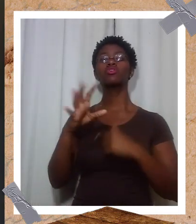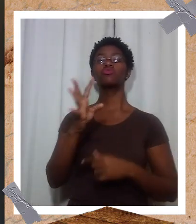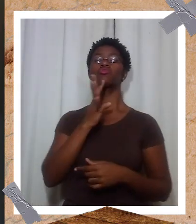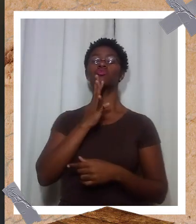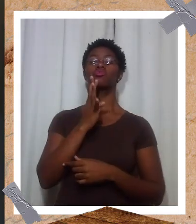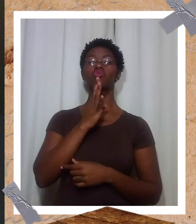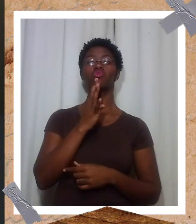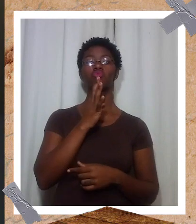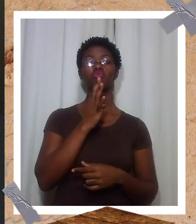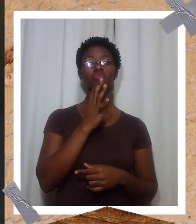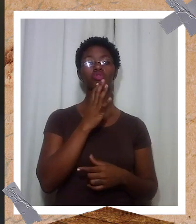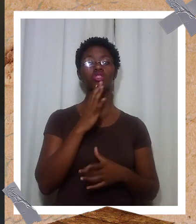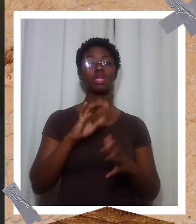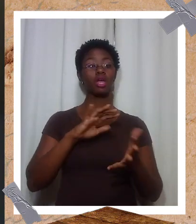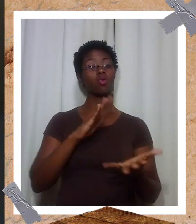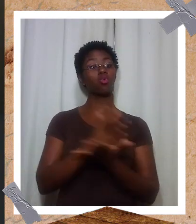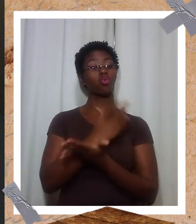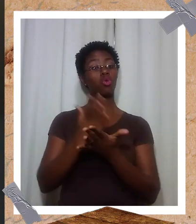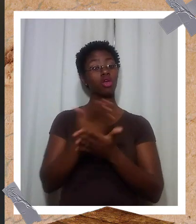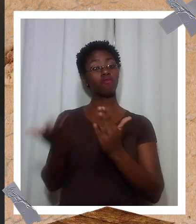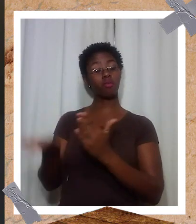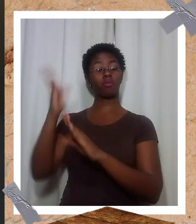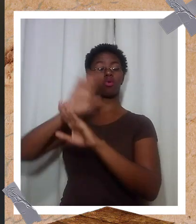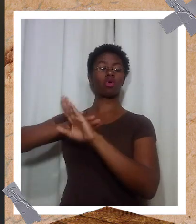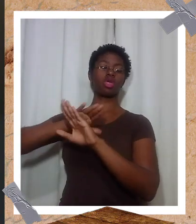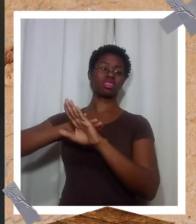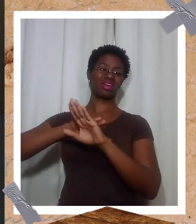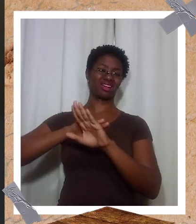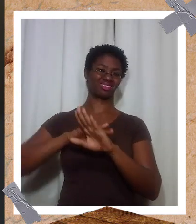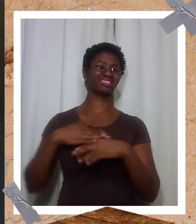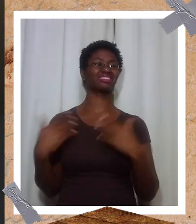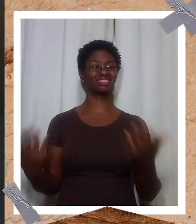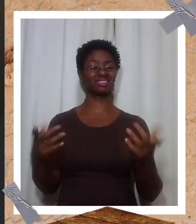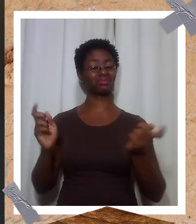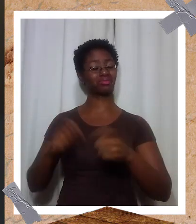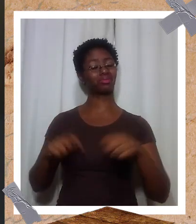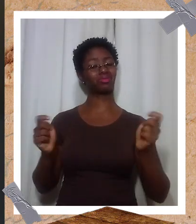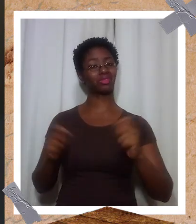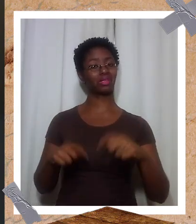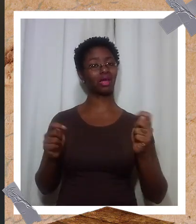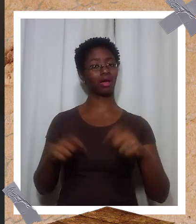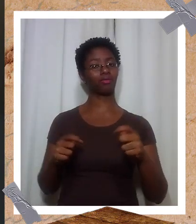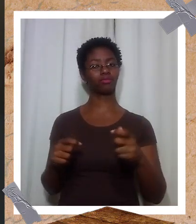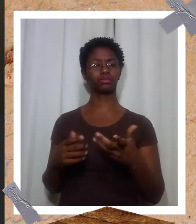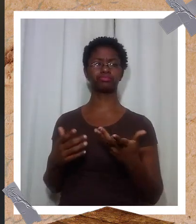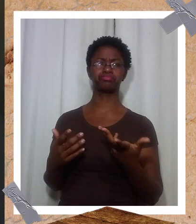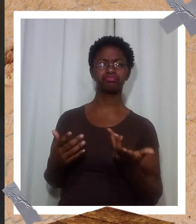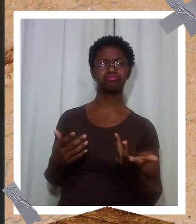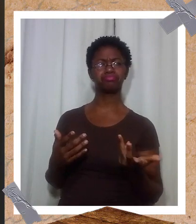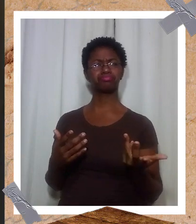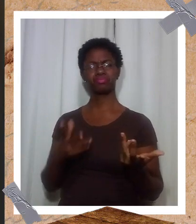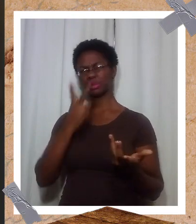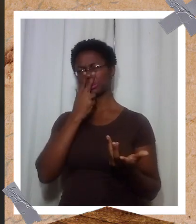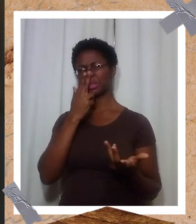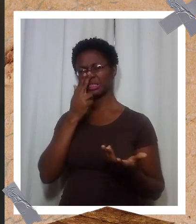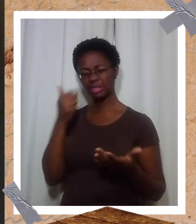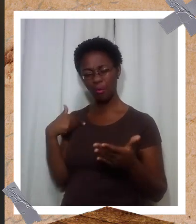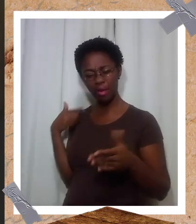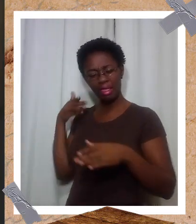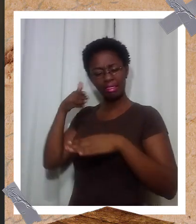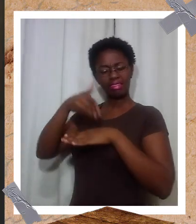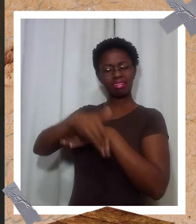o universo do livro, né? Então aí eu pude, digamos, fazer uma imersão dentro